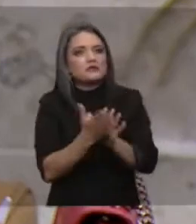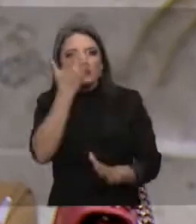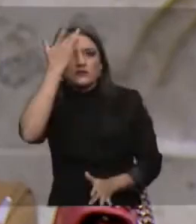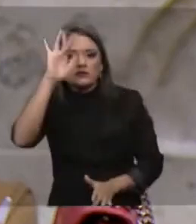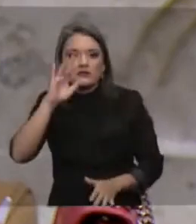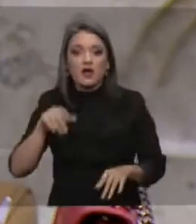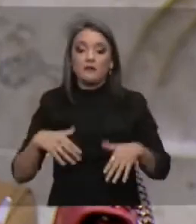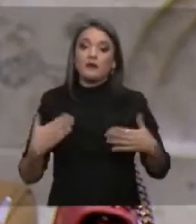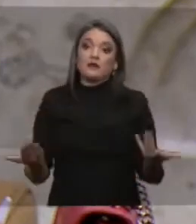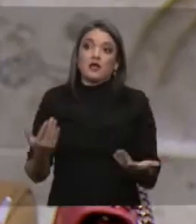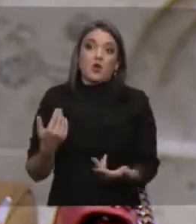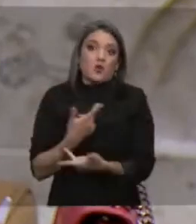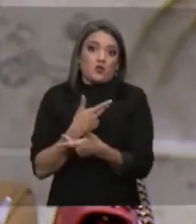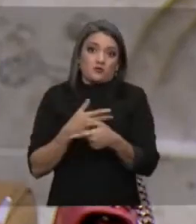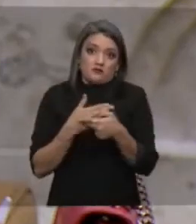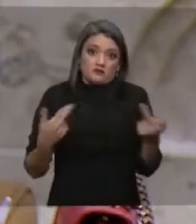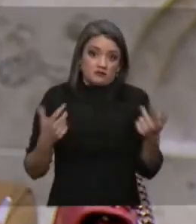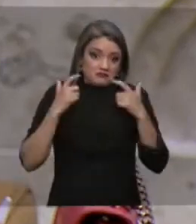seriam atípicas,